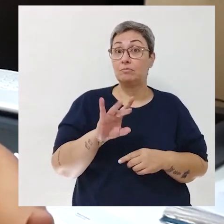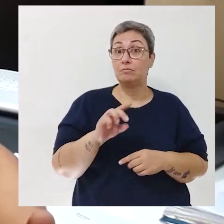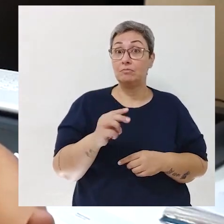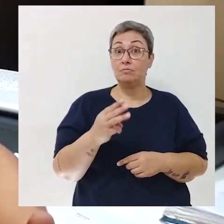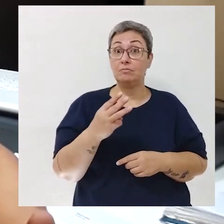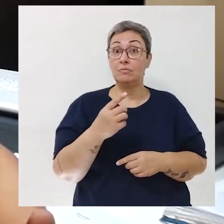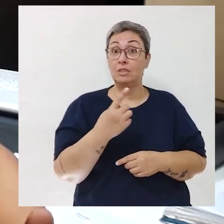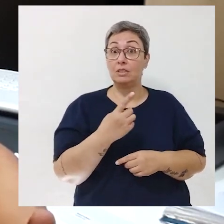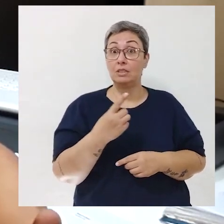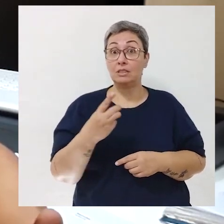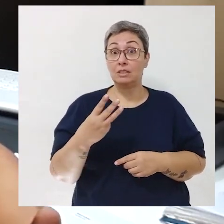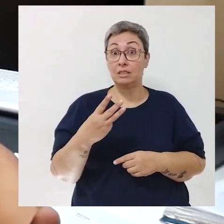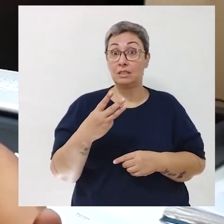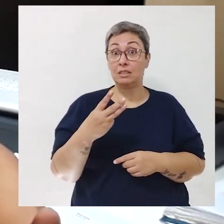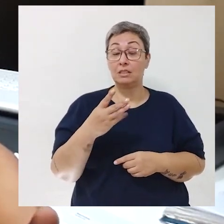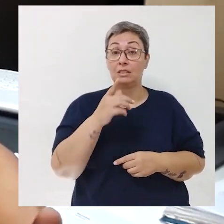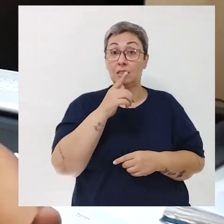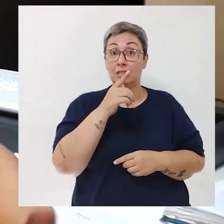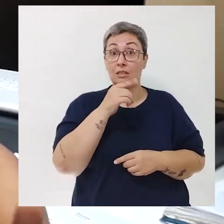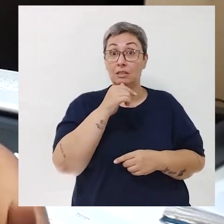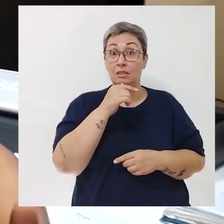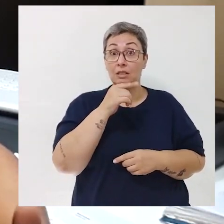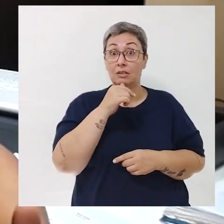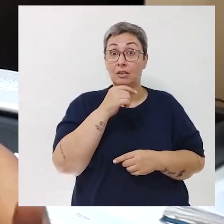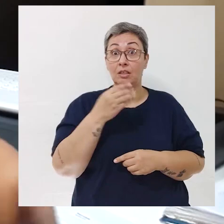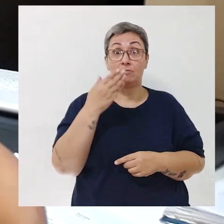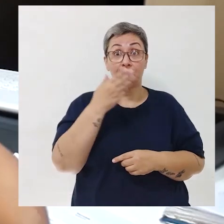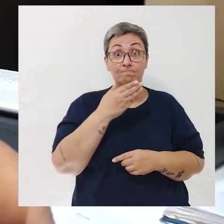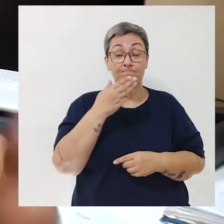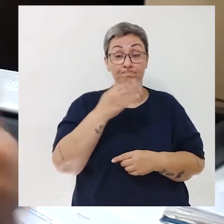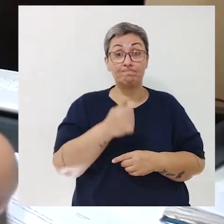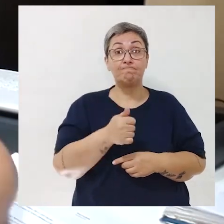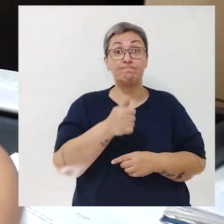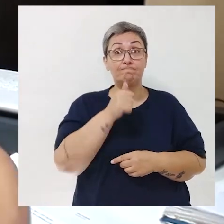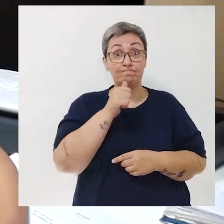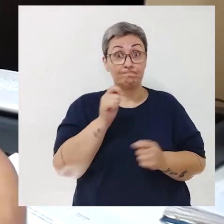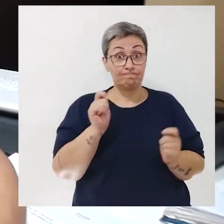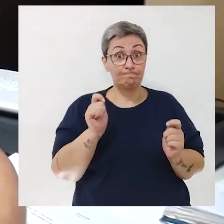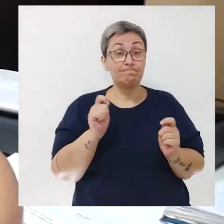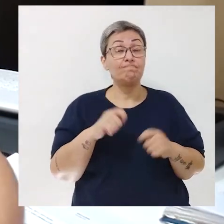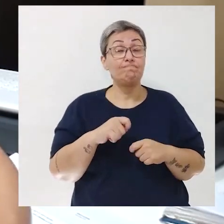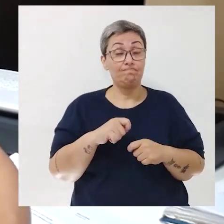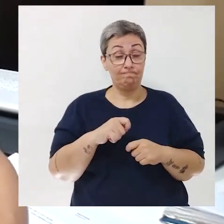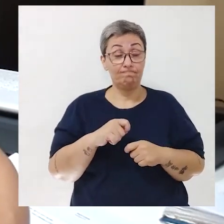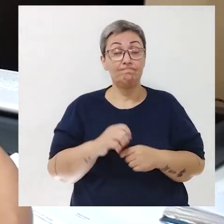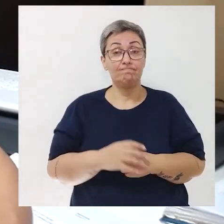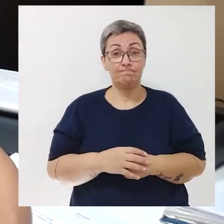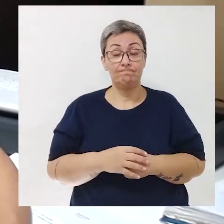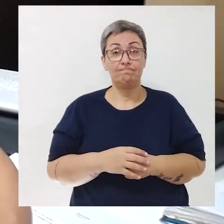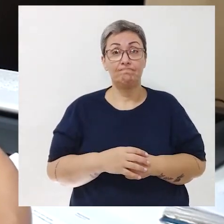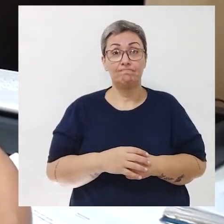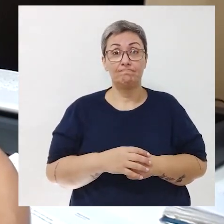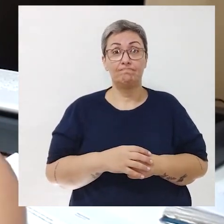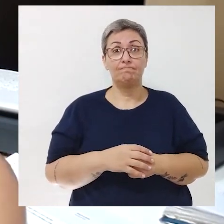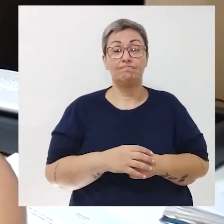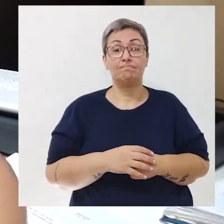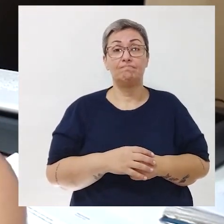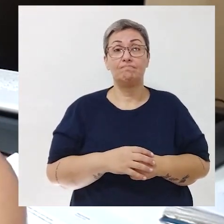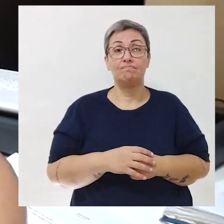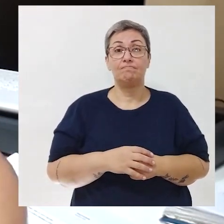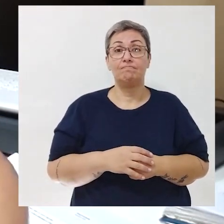apenas 13% são de água doce, né? Que é essa água possível de beber, né?